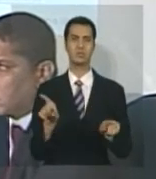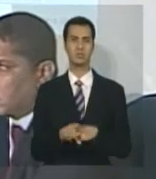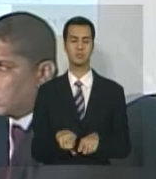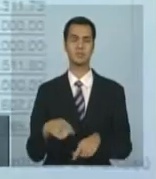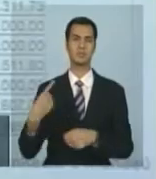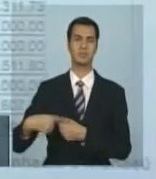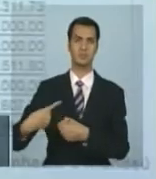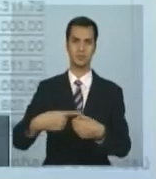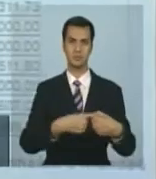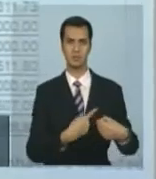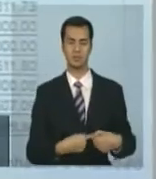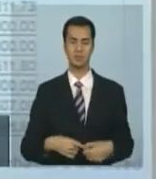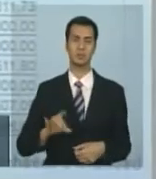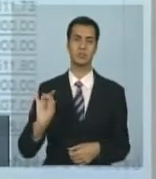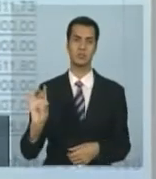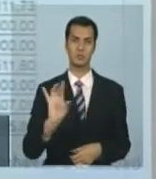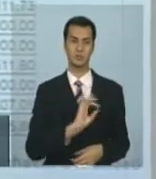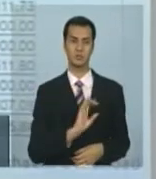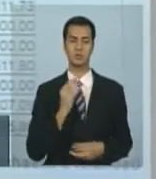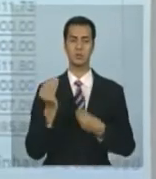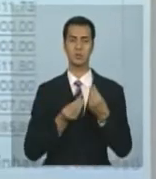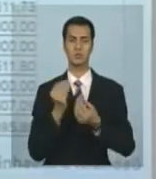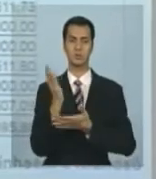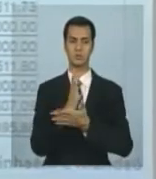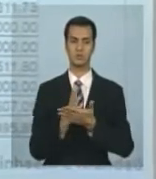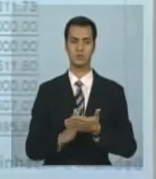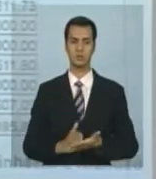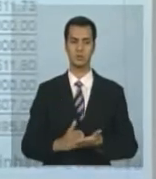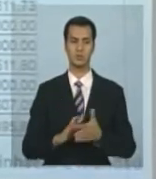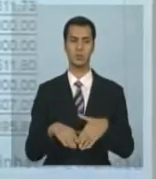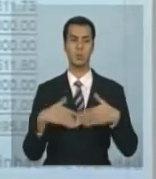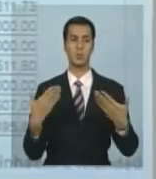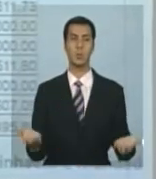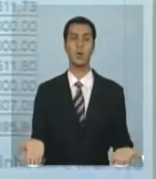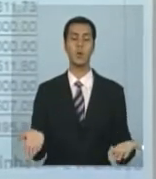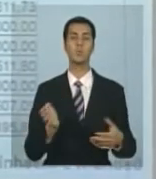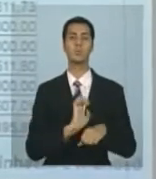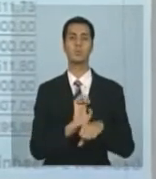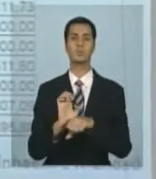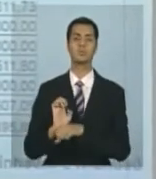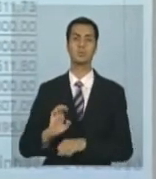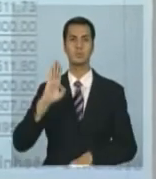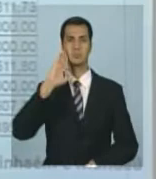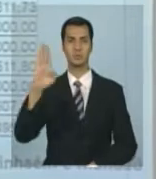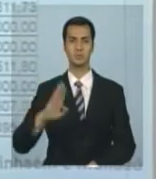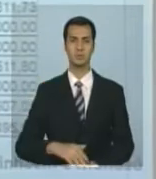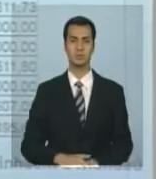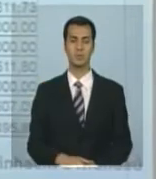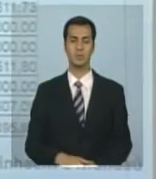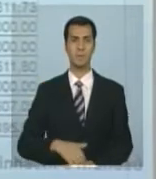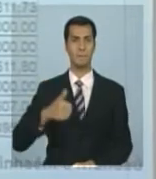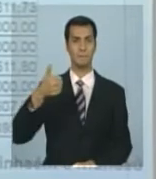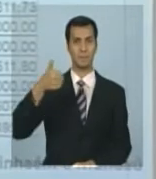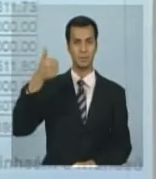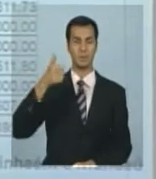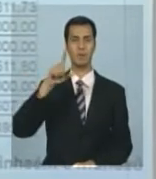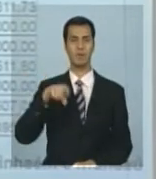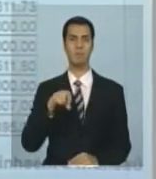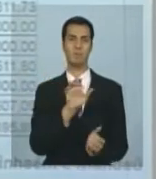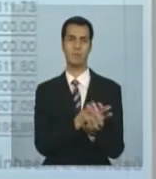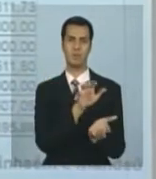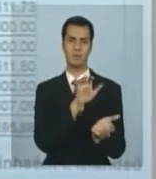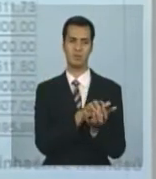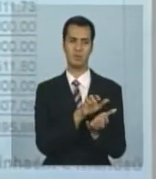e distribuindo isto pelos estados da federação. Então, nós temos em primeiro lugar